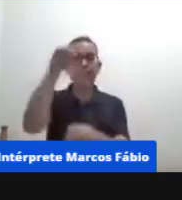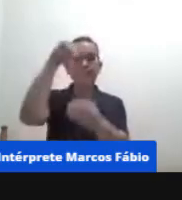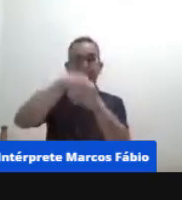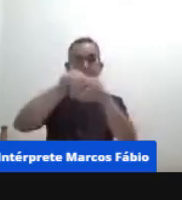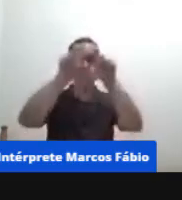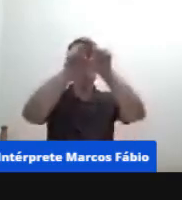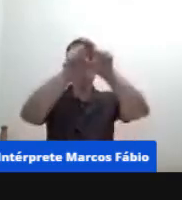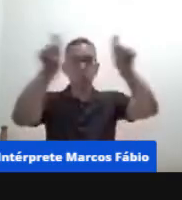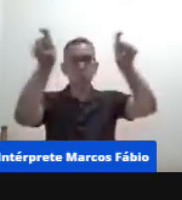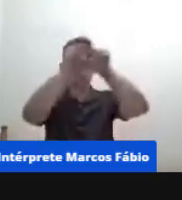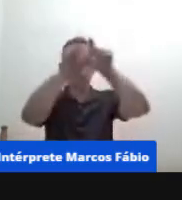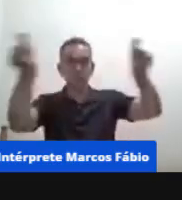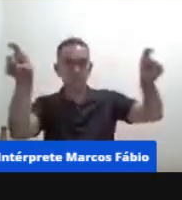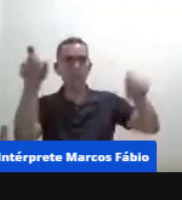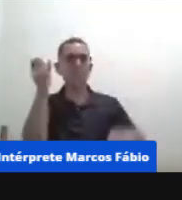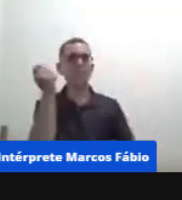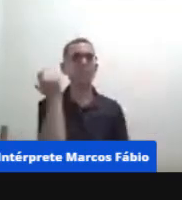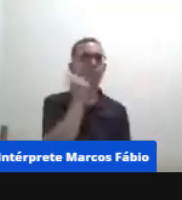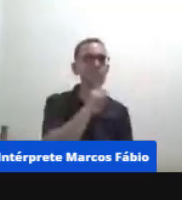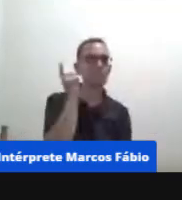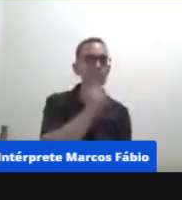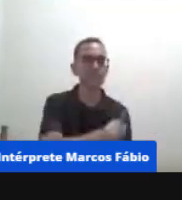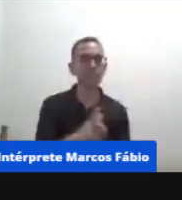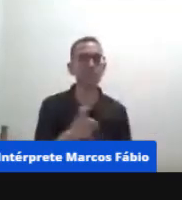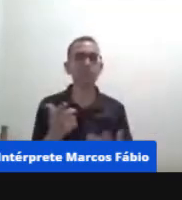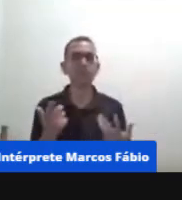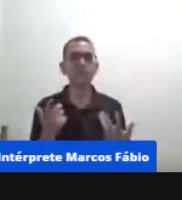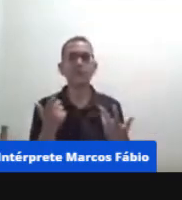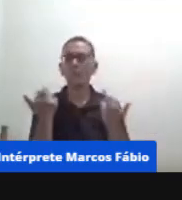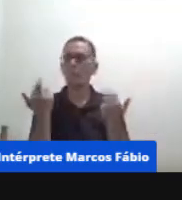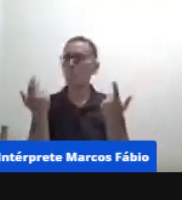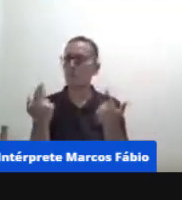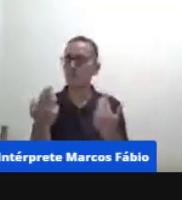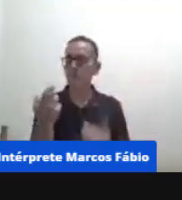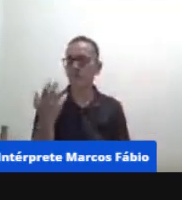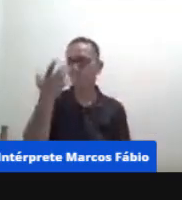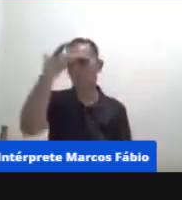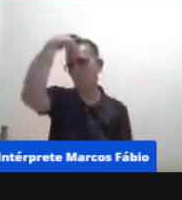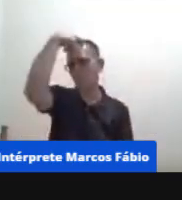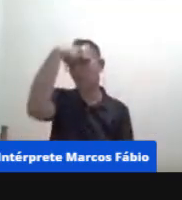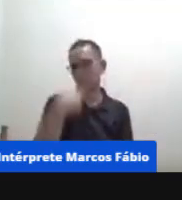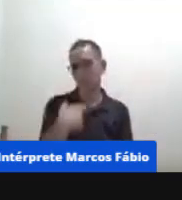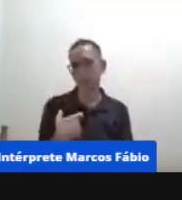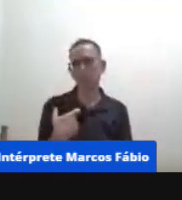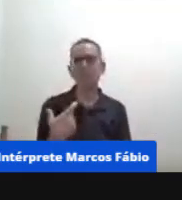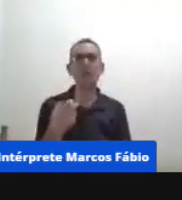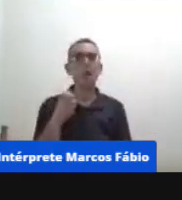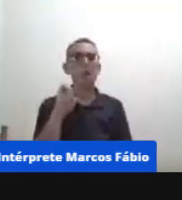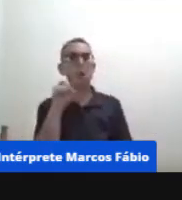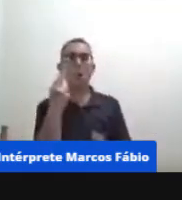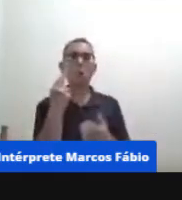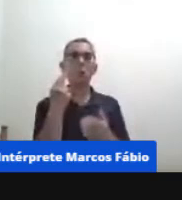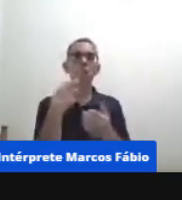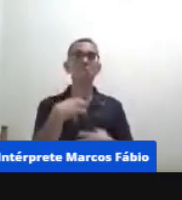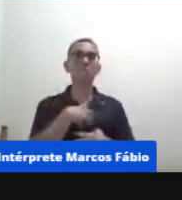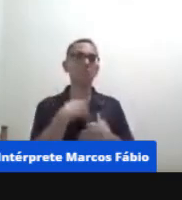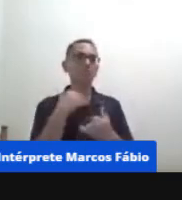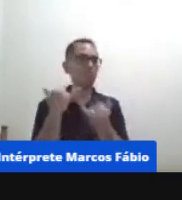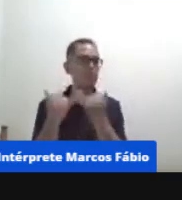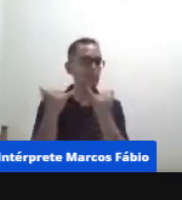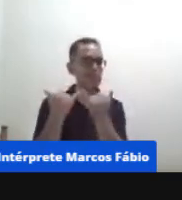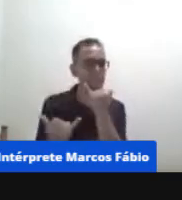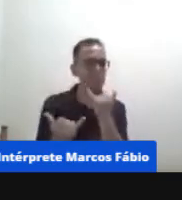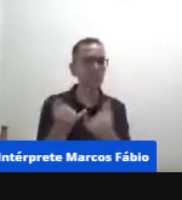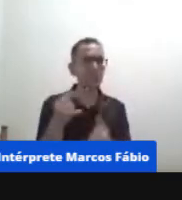mesmo o mesmo personagem, ou em situações muito parecidas, a gente cobrou dessa criança, baseado